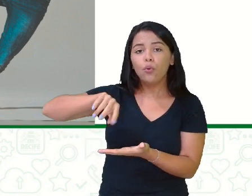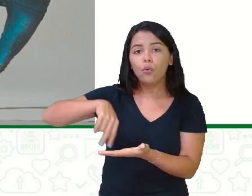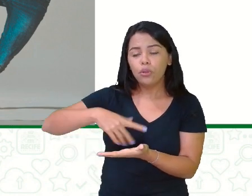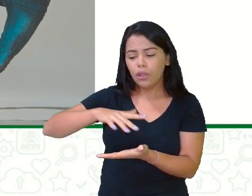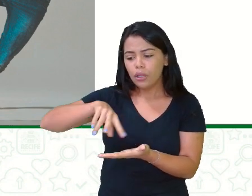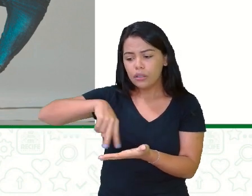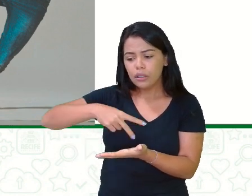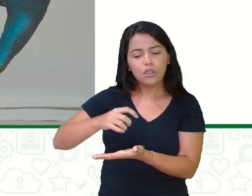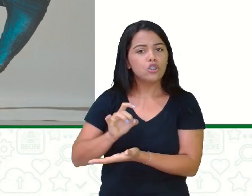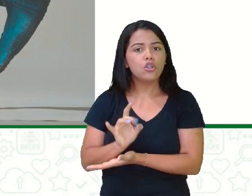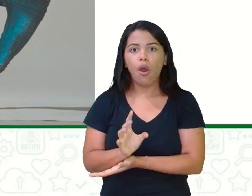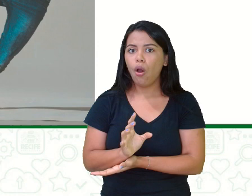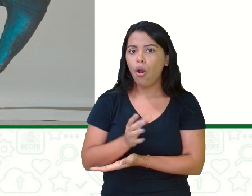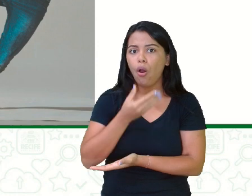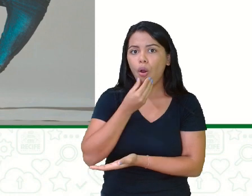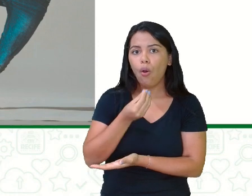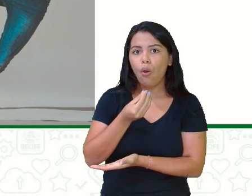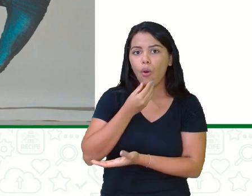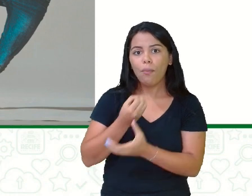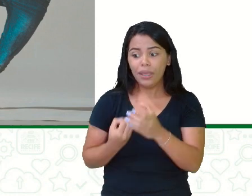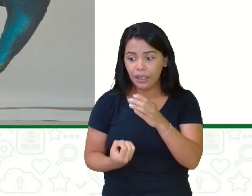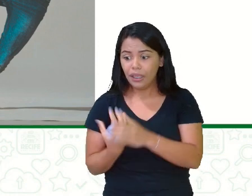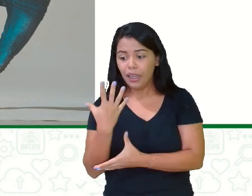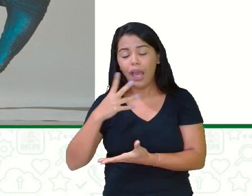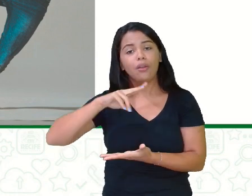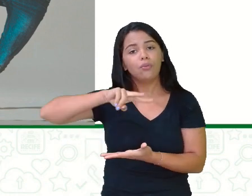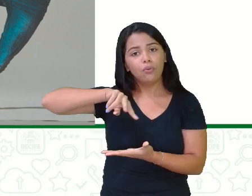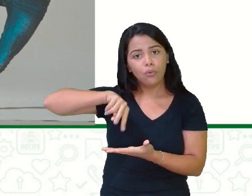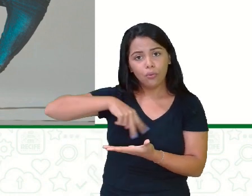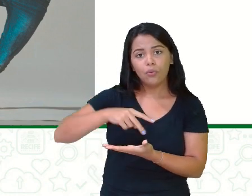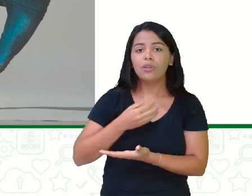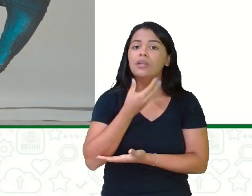por eles. As mulheres só aparecem na dança em